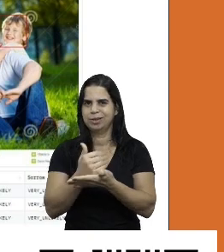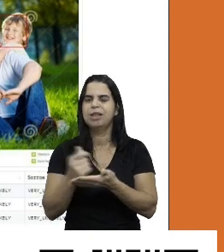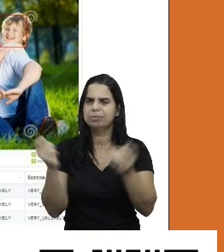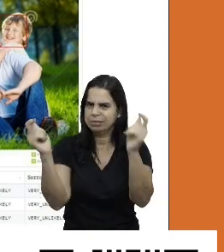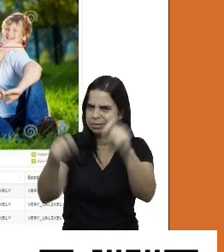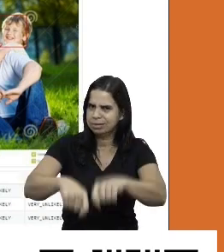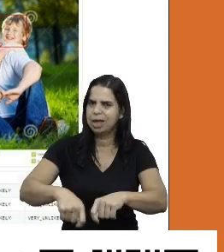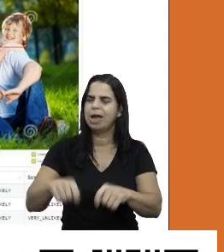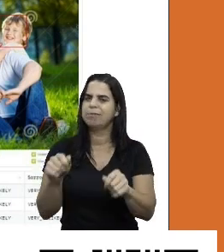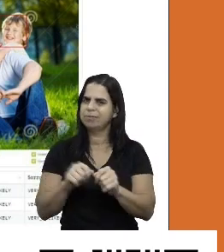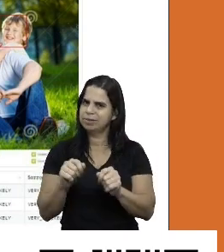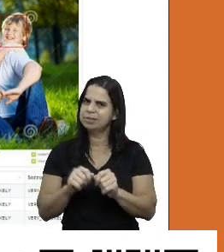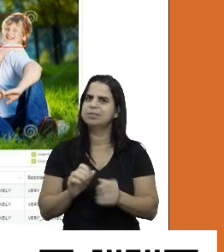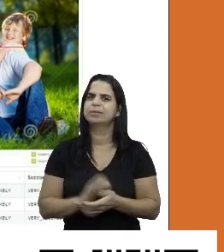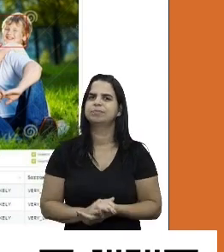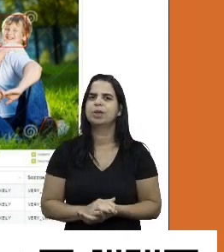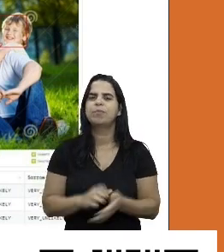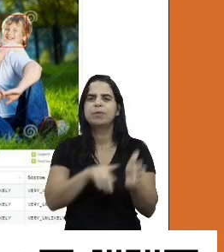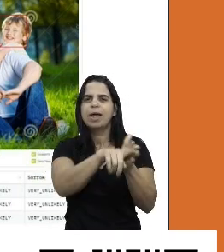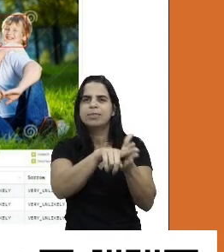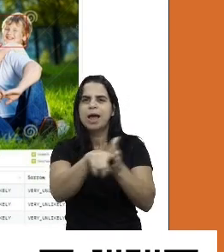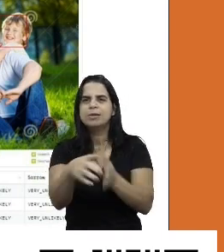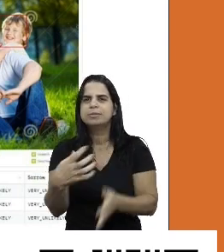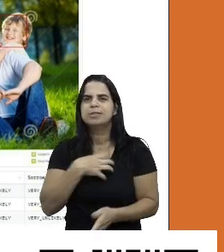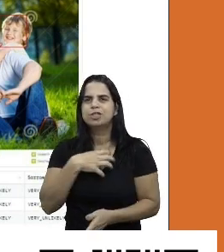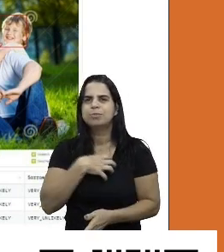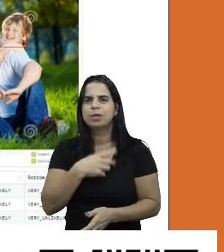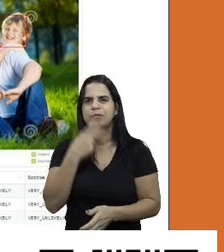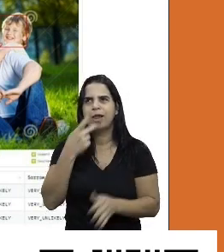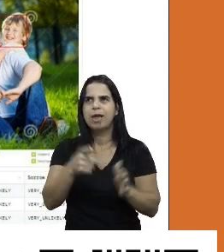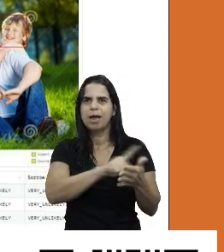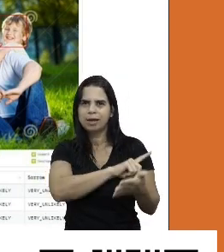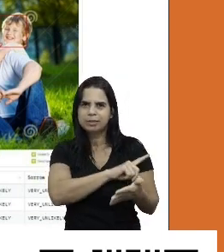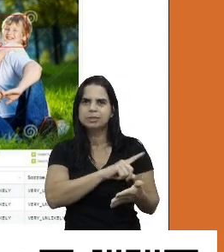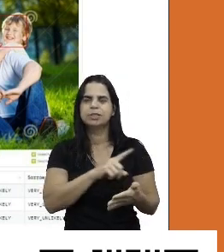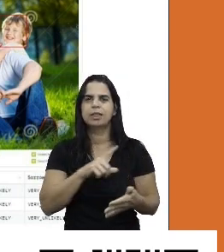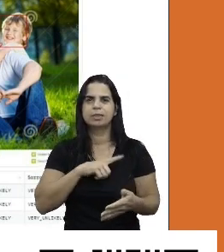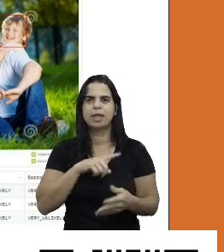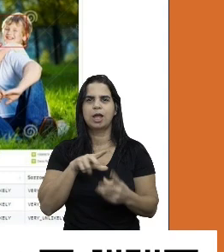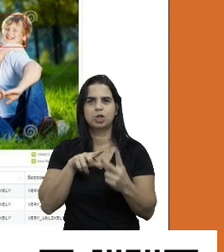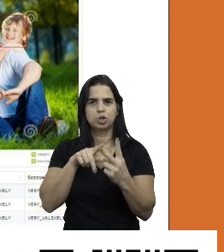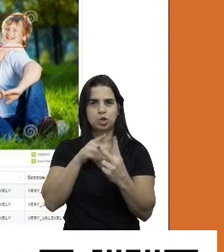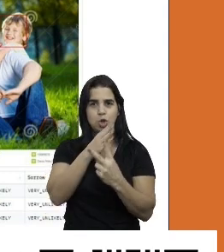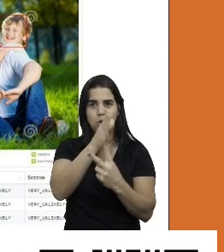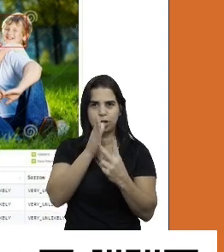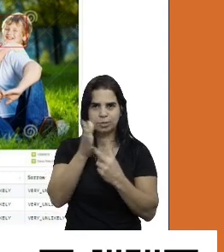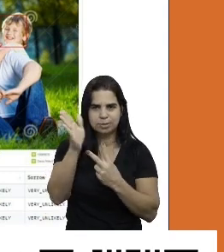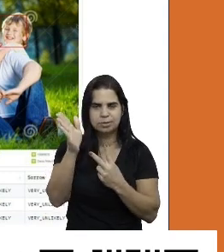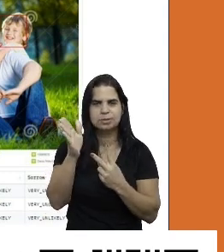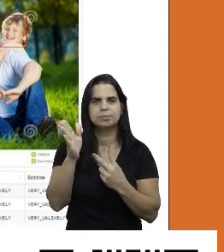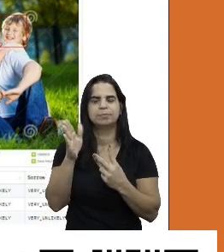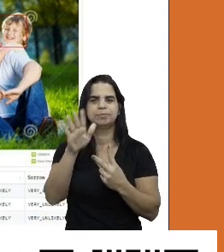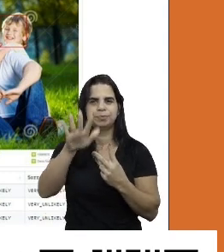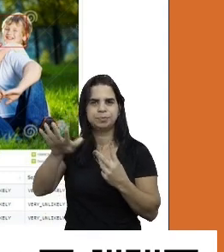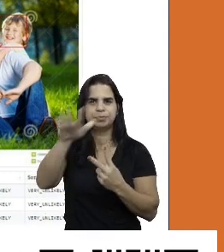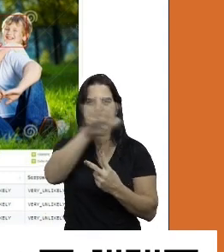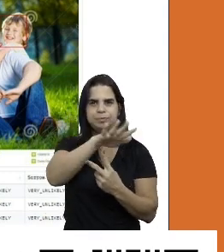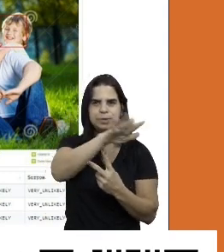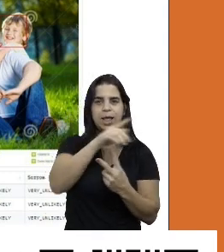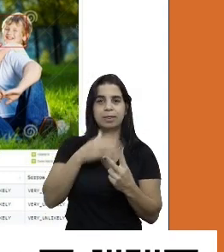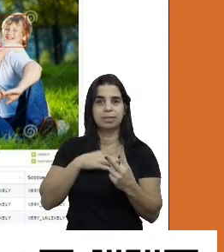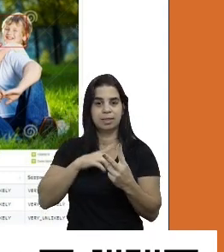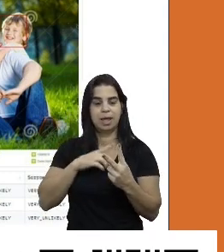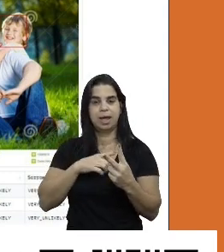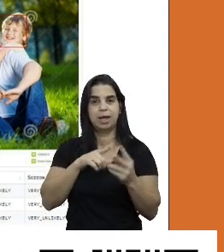então análise de sentimento que eu comentei um pouco lá em cima a gente tem dois cenários né então a gente tem análise de sentimento por texto